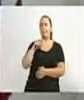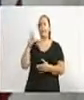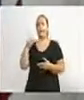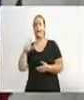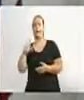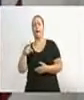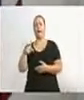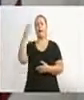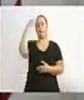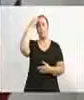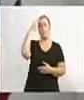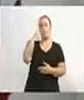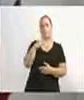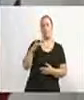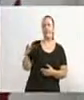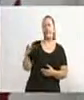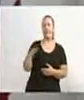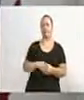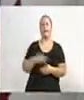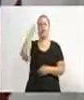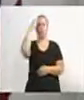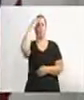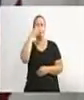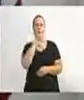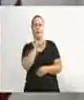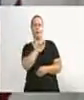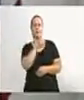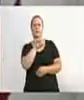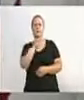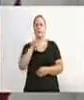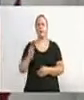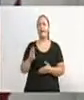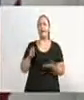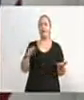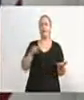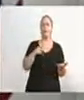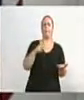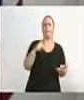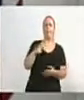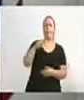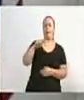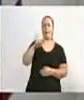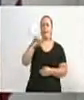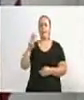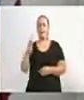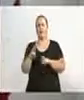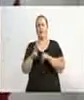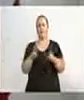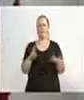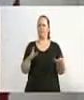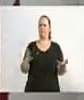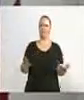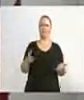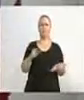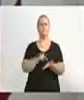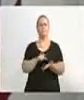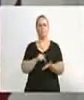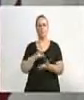no PT, no PSDB, no PMDB, que, diga-se de passagem, está fazendo um papel muito